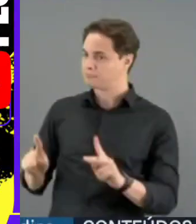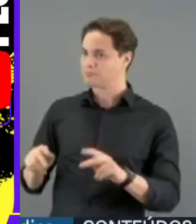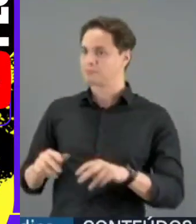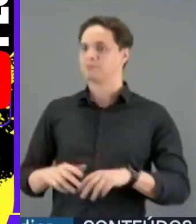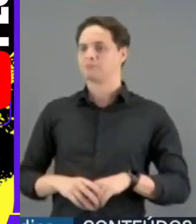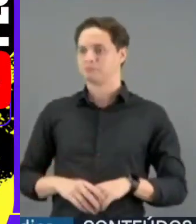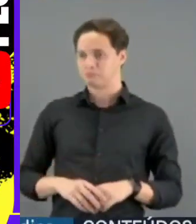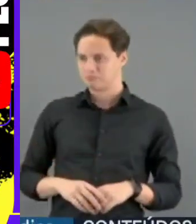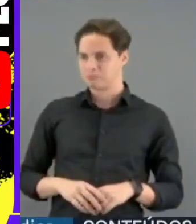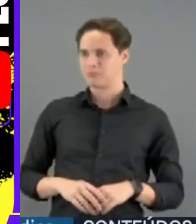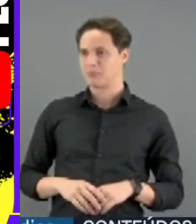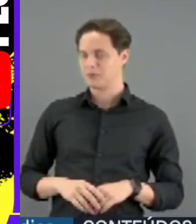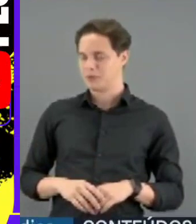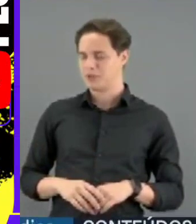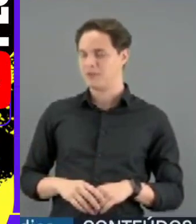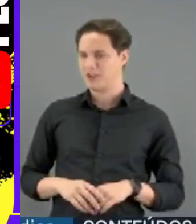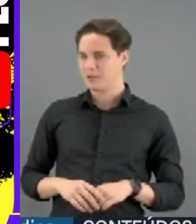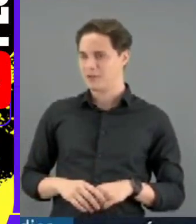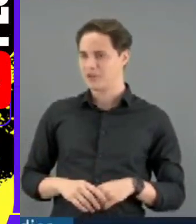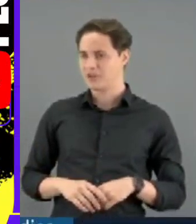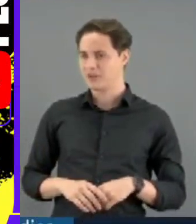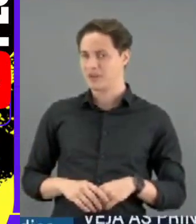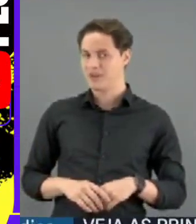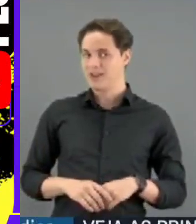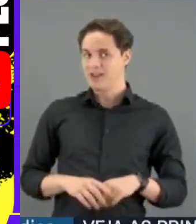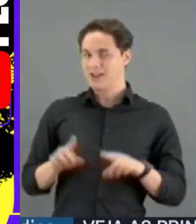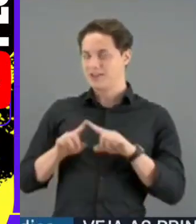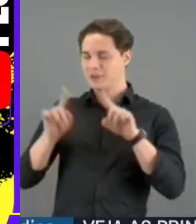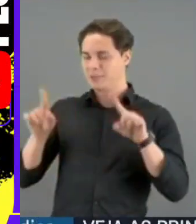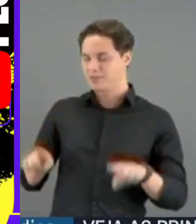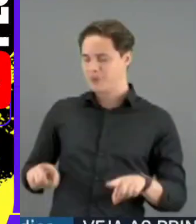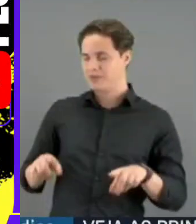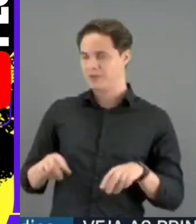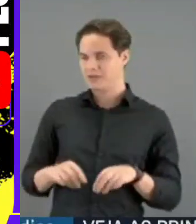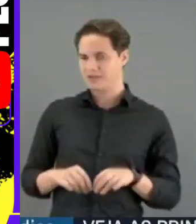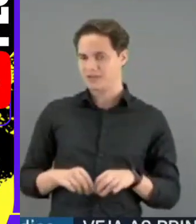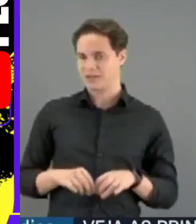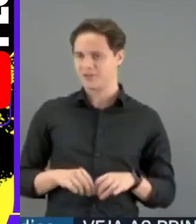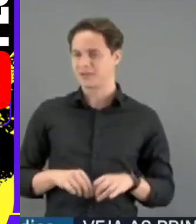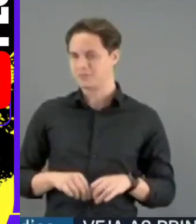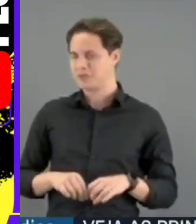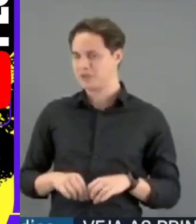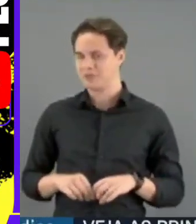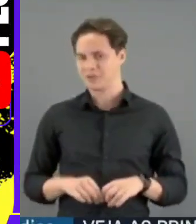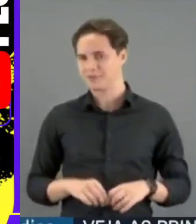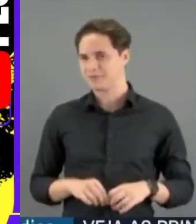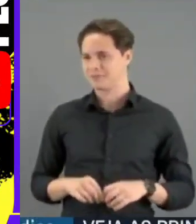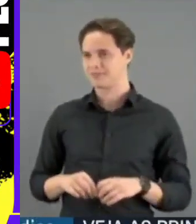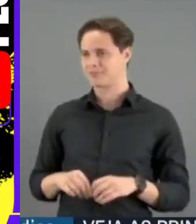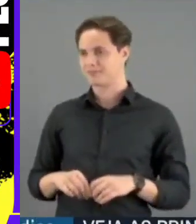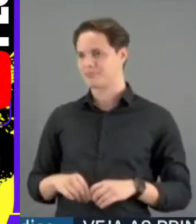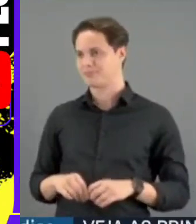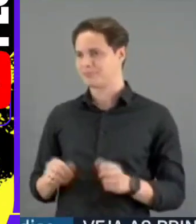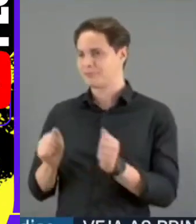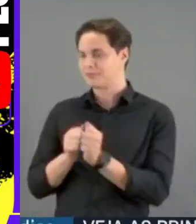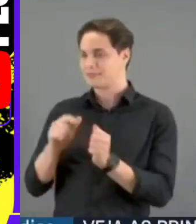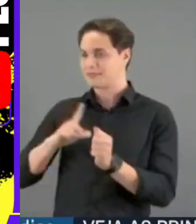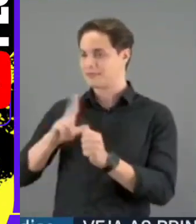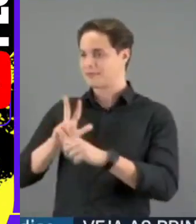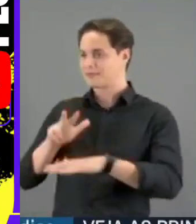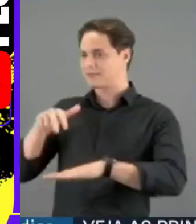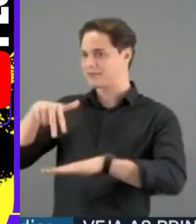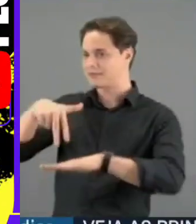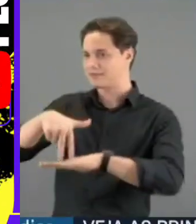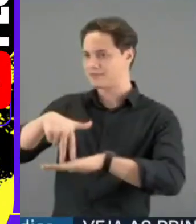estava trabalhando no momento do 8 de janeiro, nem no planejamento. O senhor vestiu sua farda e foi para o fronte tentar ajudar